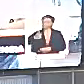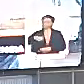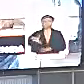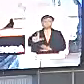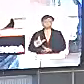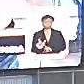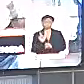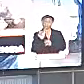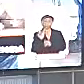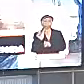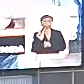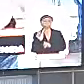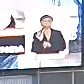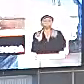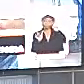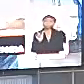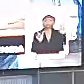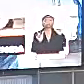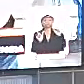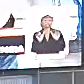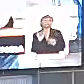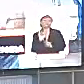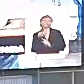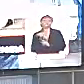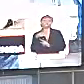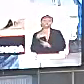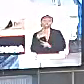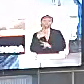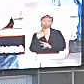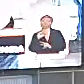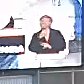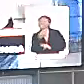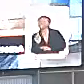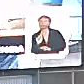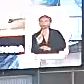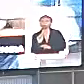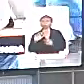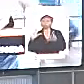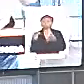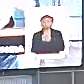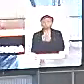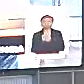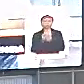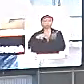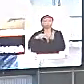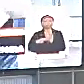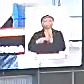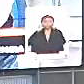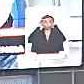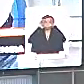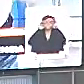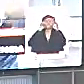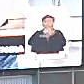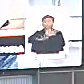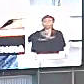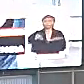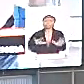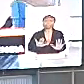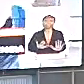enquanto você fala em inclusão inclusão quer dizer respeito as diferenças então basta queremos respeito e as leis têm que ser